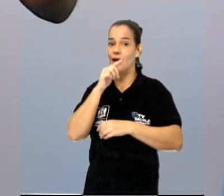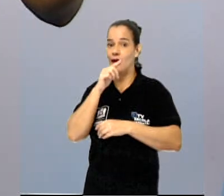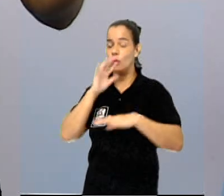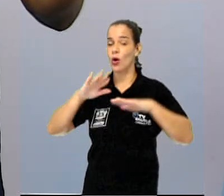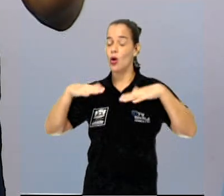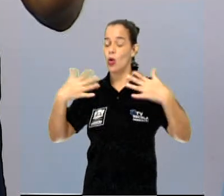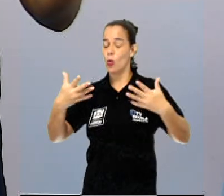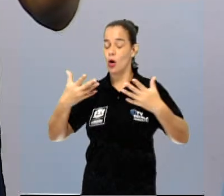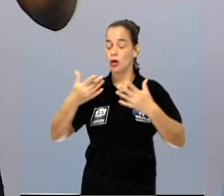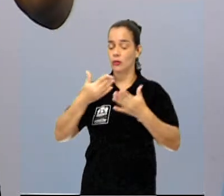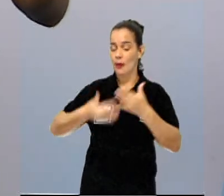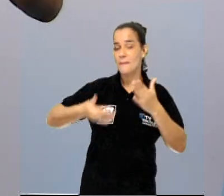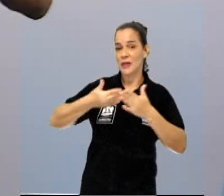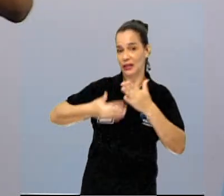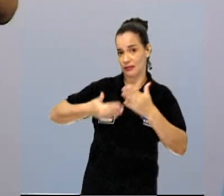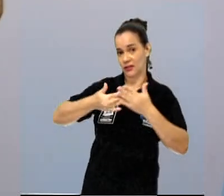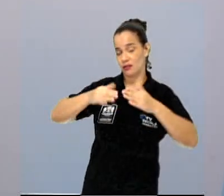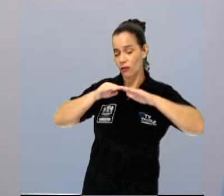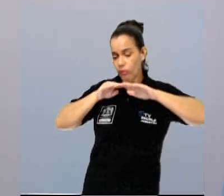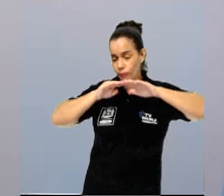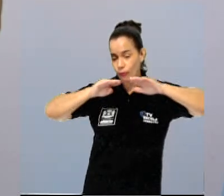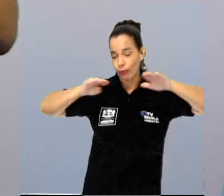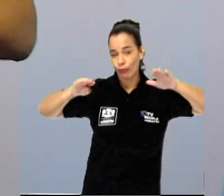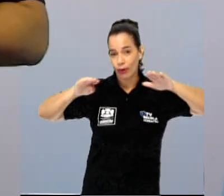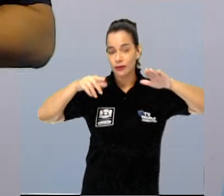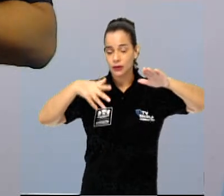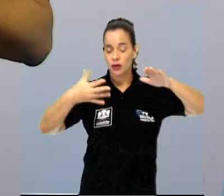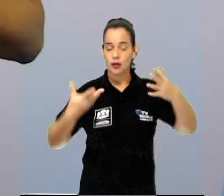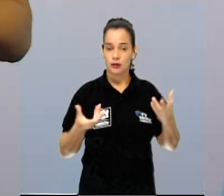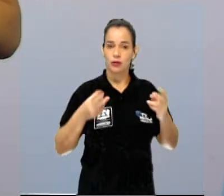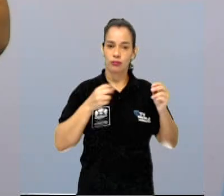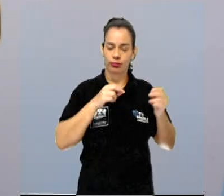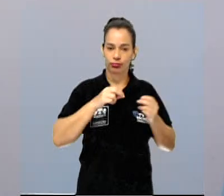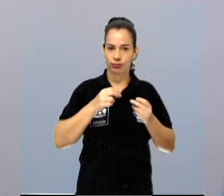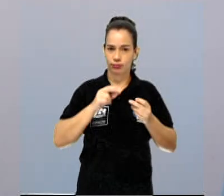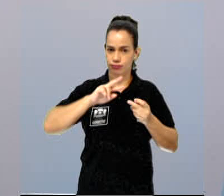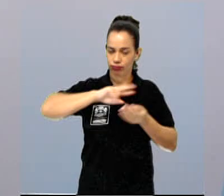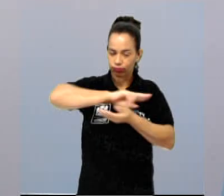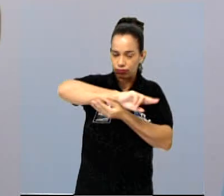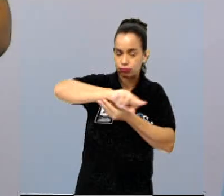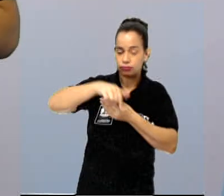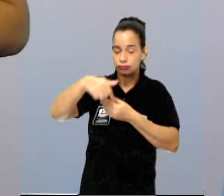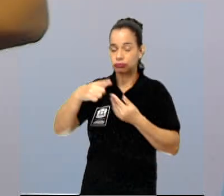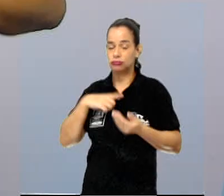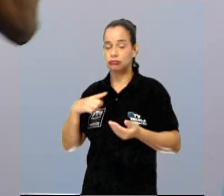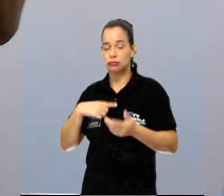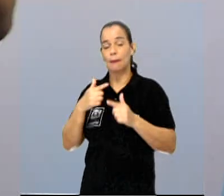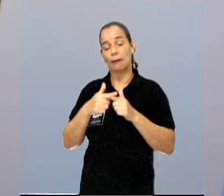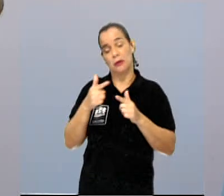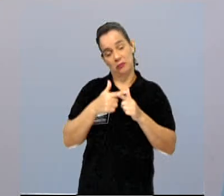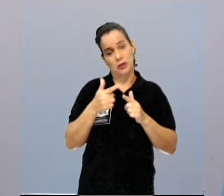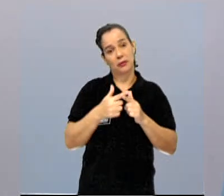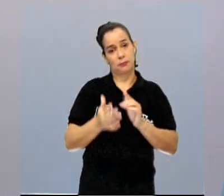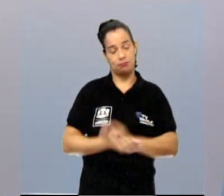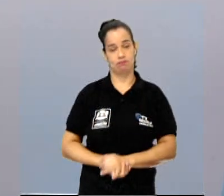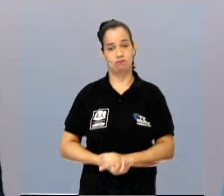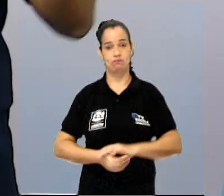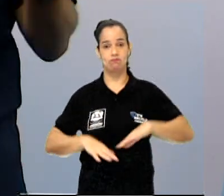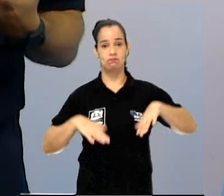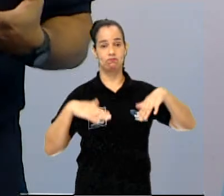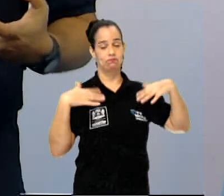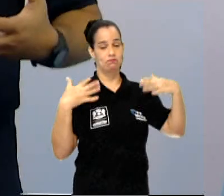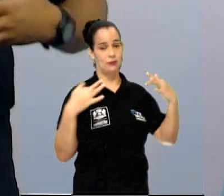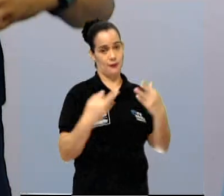a cobertura vegetal, essa recarga dos aquíferos ela pode ser comprometida. Enfim, gente,